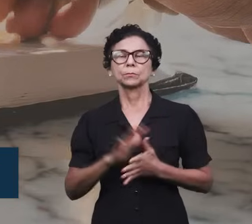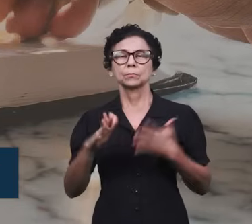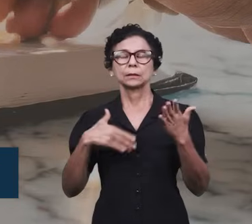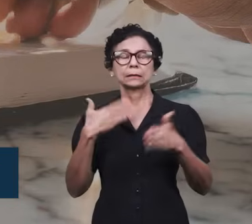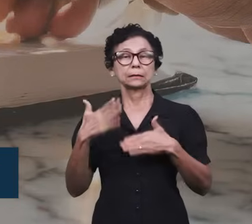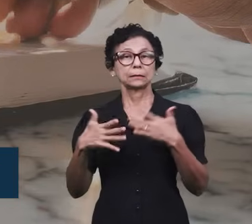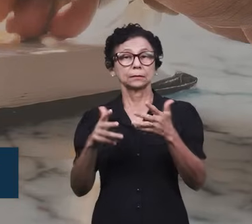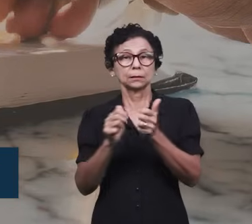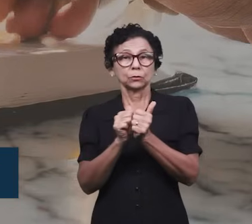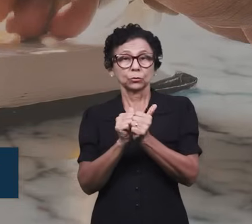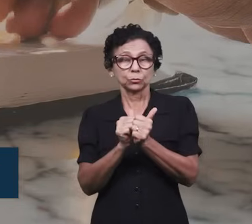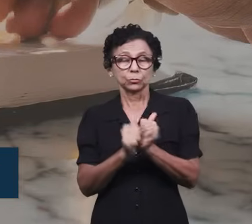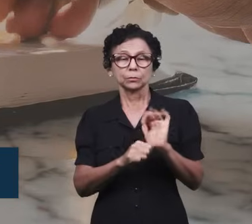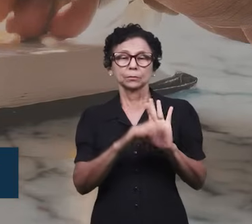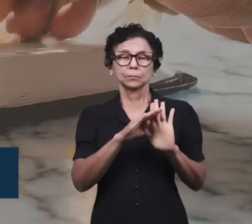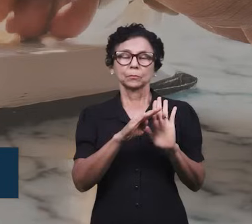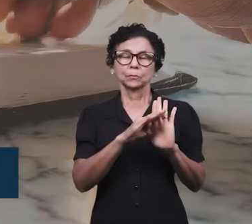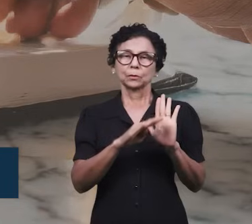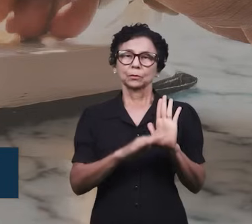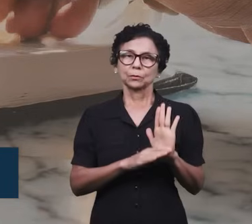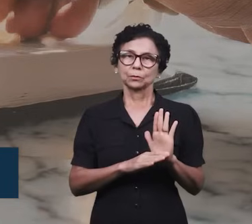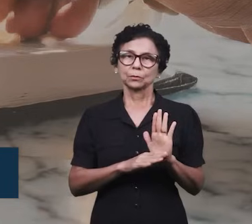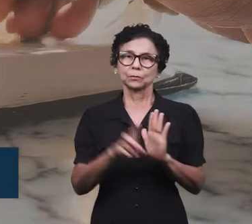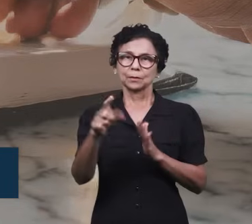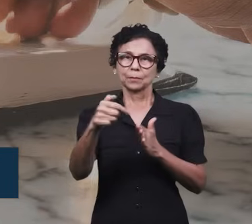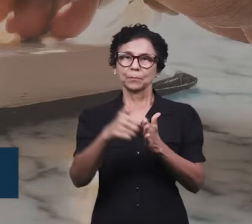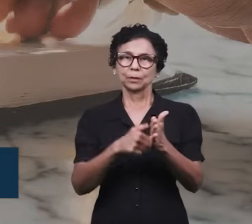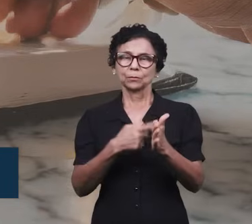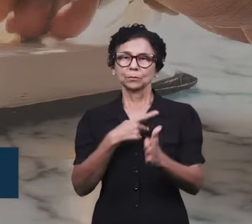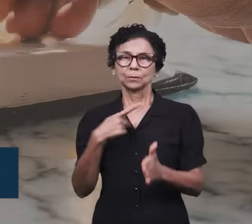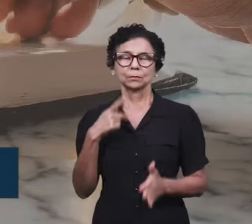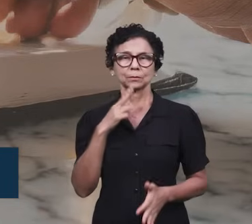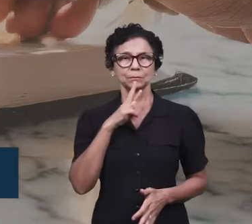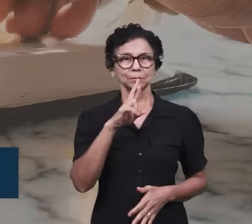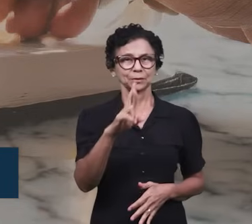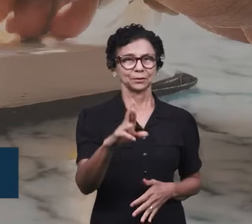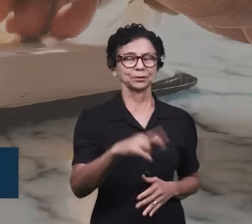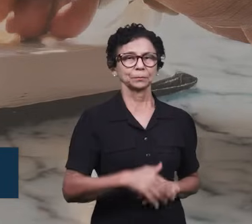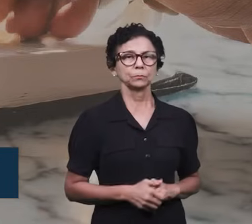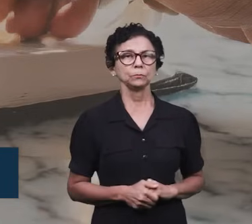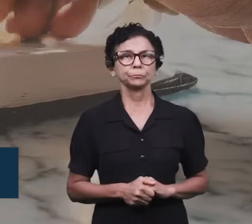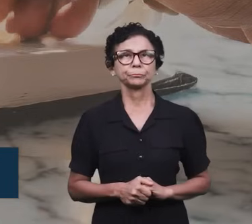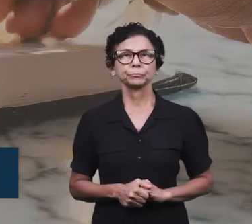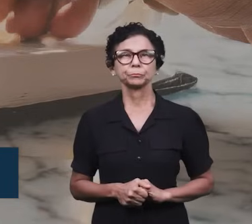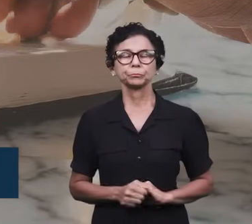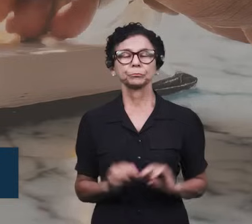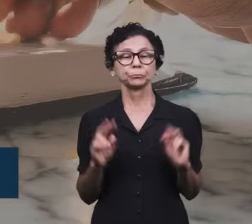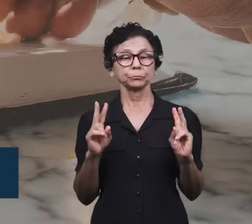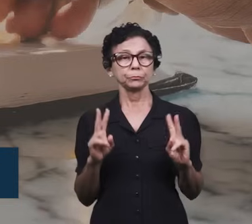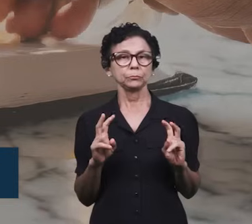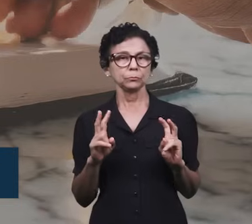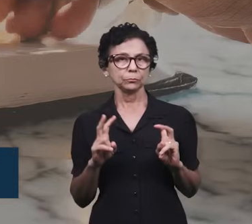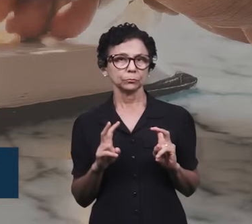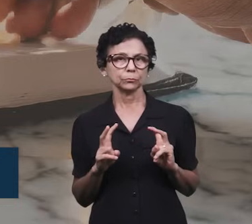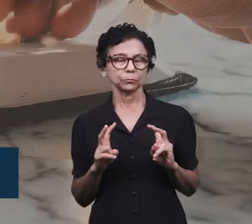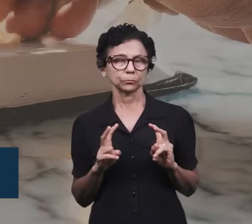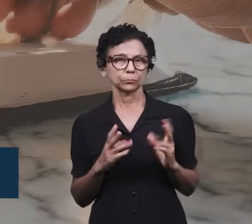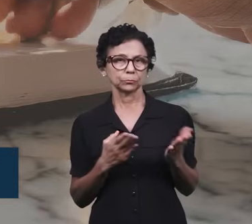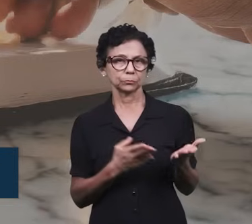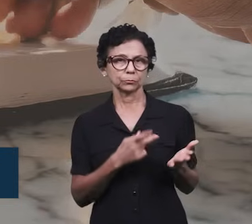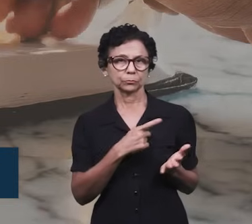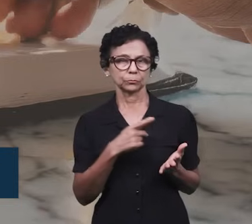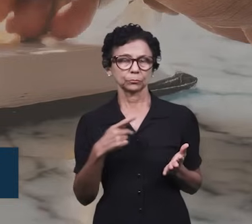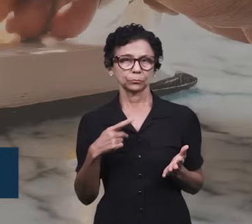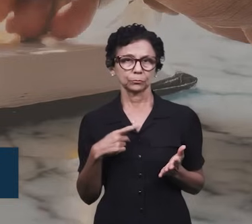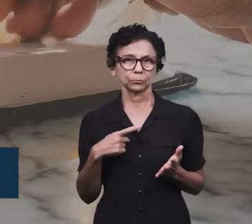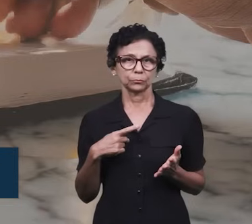e o pastor responde. E hoje o tema, como o pastor Adaíso já apresentou, é a missão, as missões